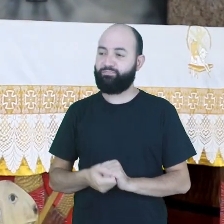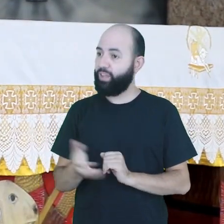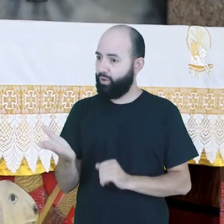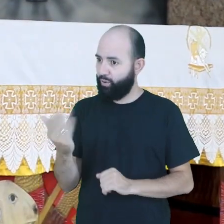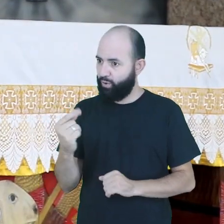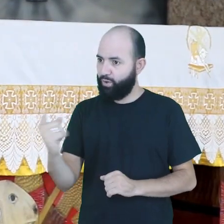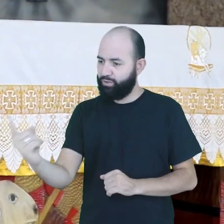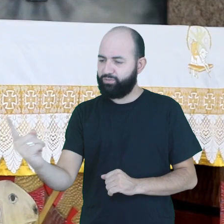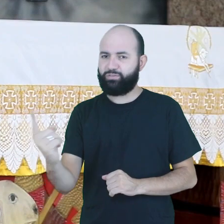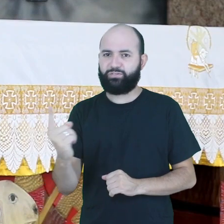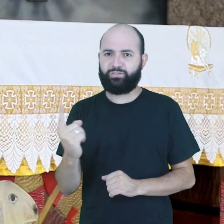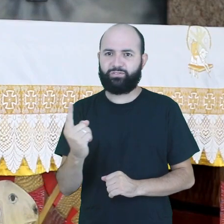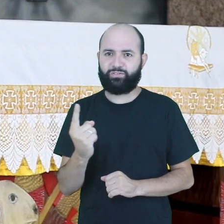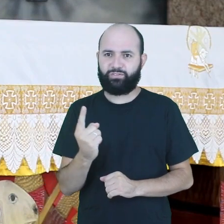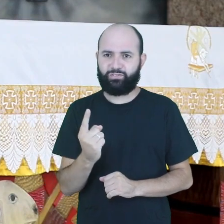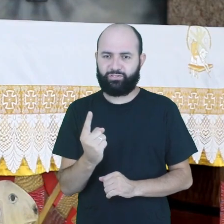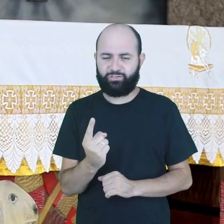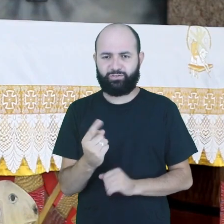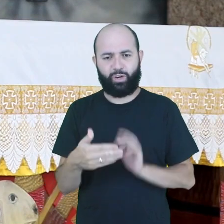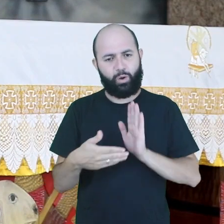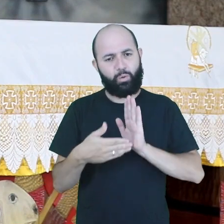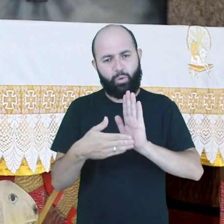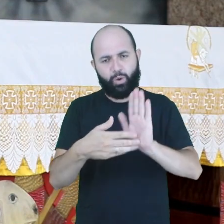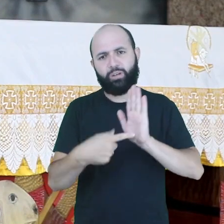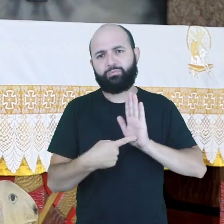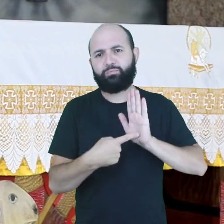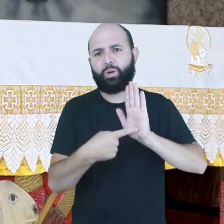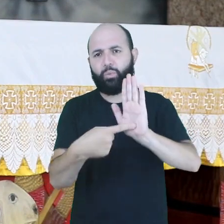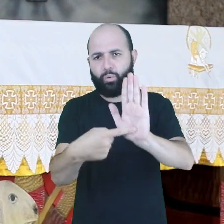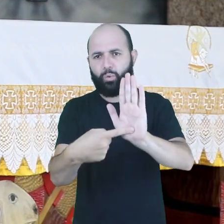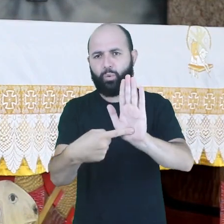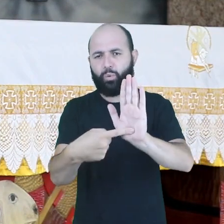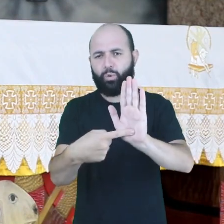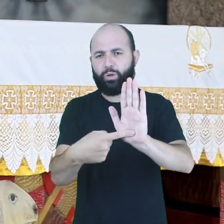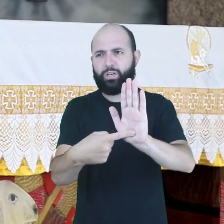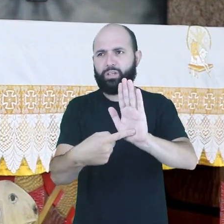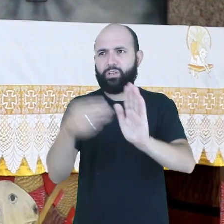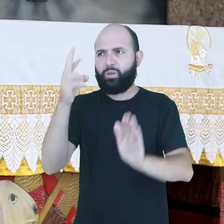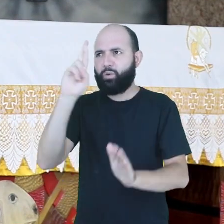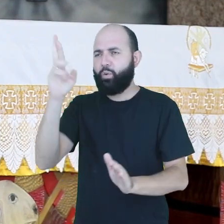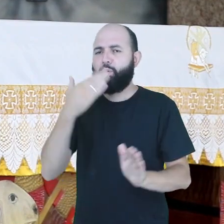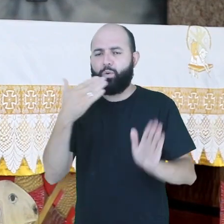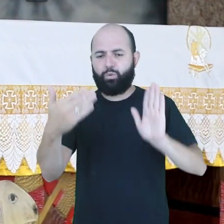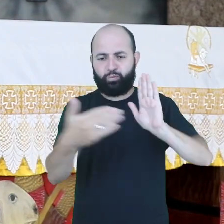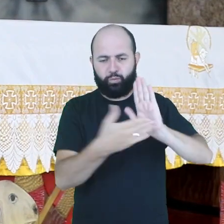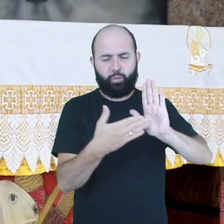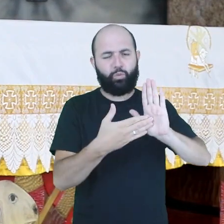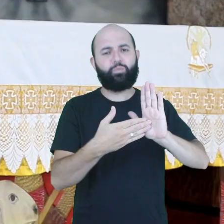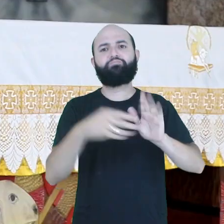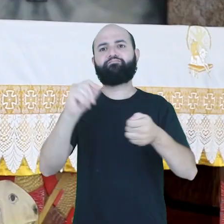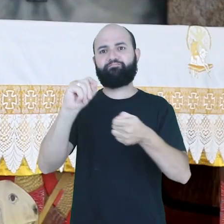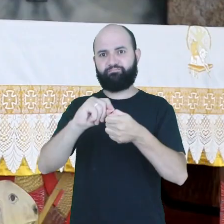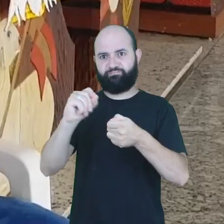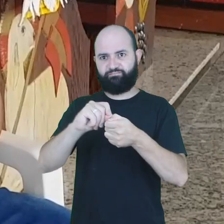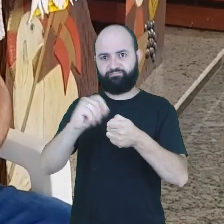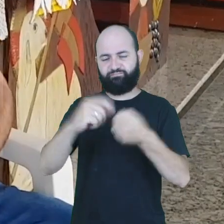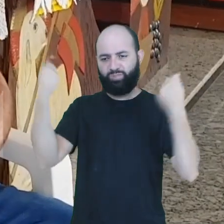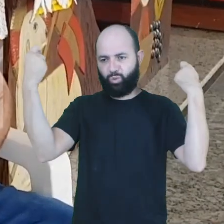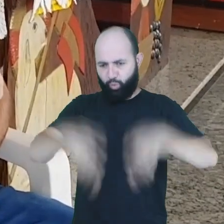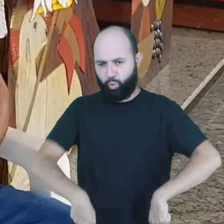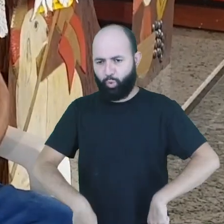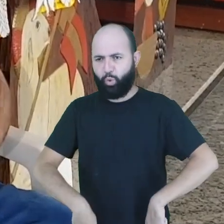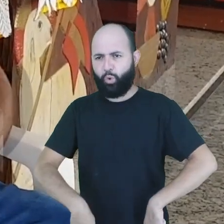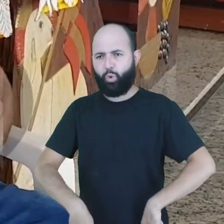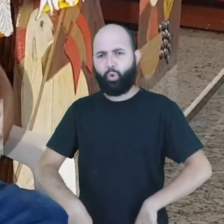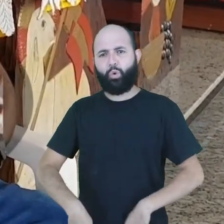que está aqui para provar que aquilo que o Senhor promete, Ele cumpre. Um dia